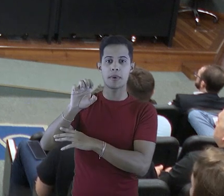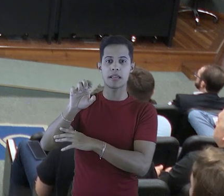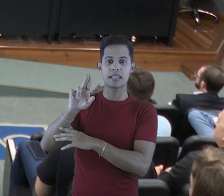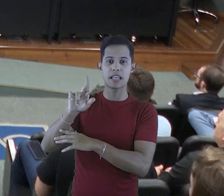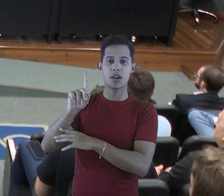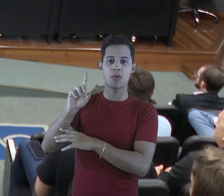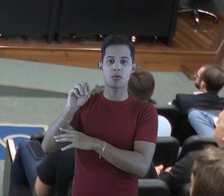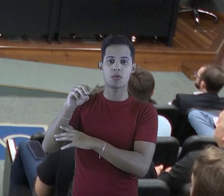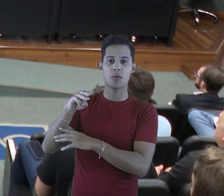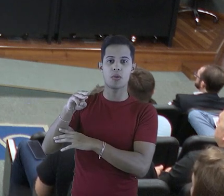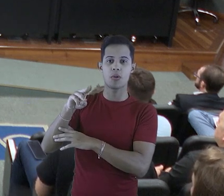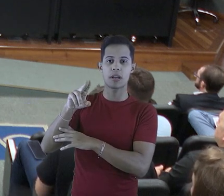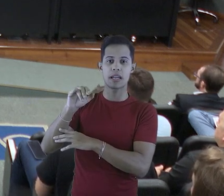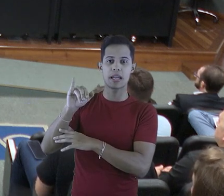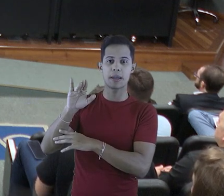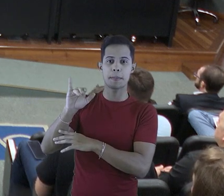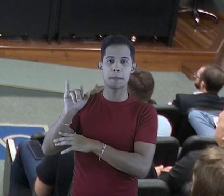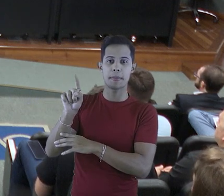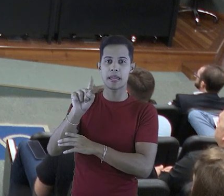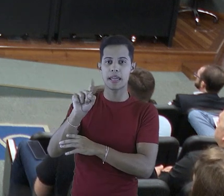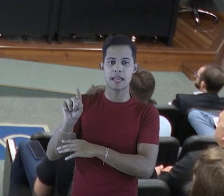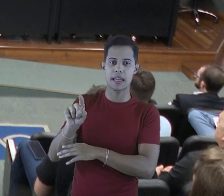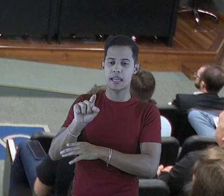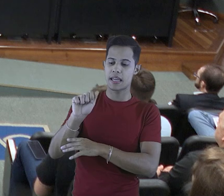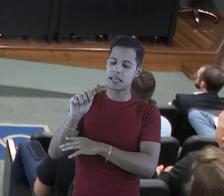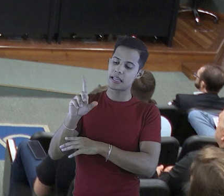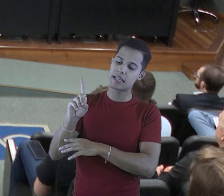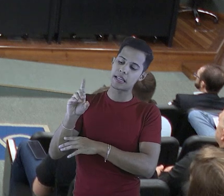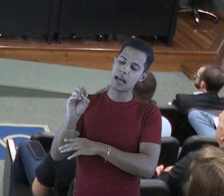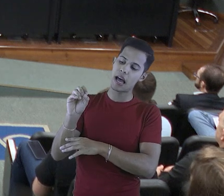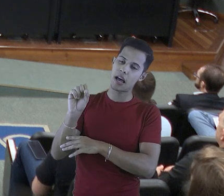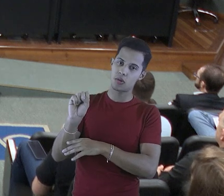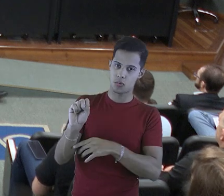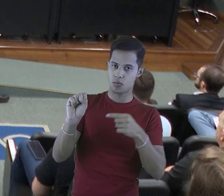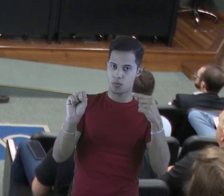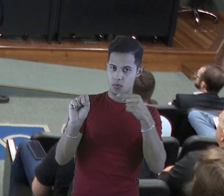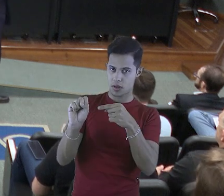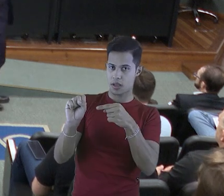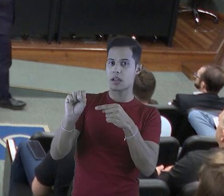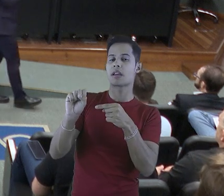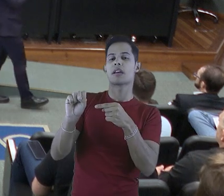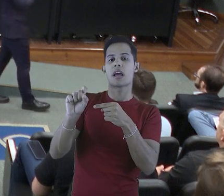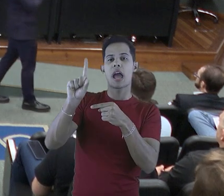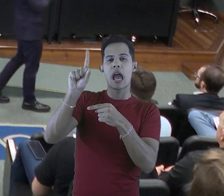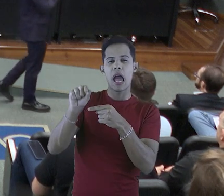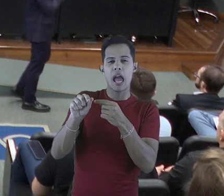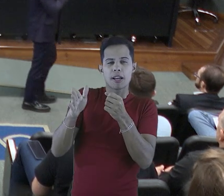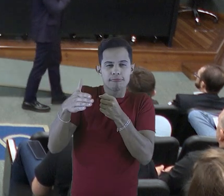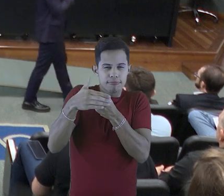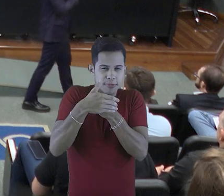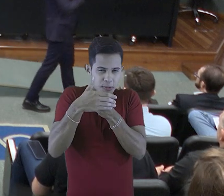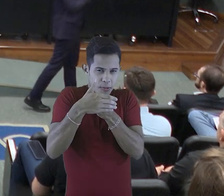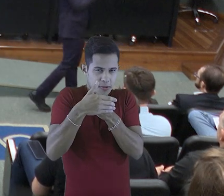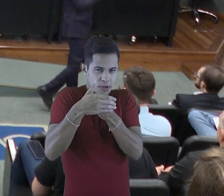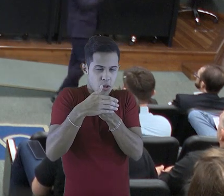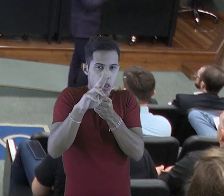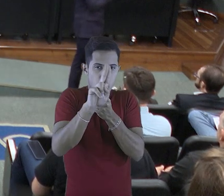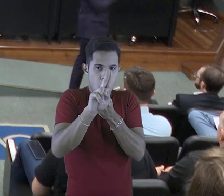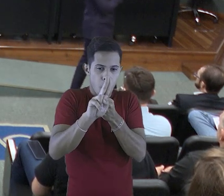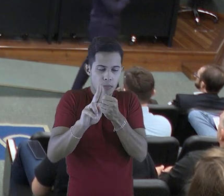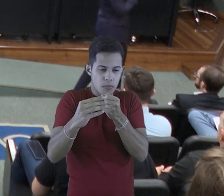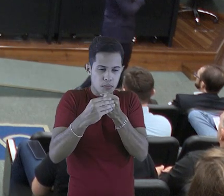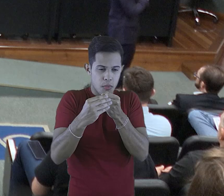-anonimizados são aqueles dados que, eles estão de alguma forma anonimizados, mas eles